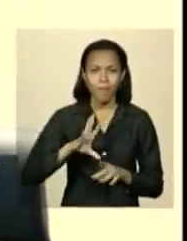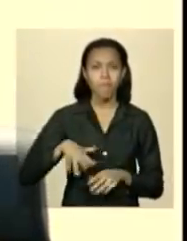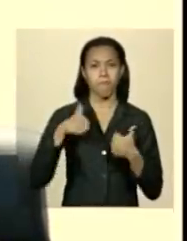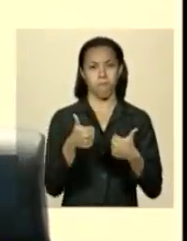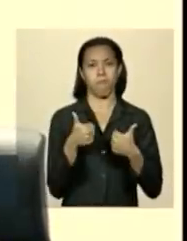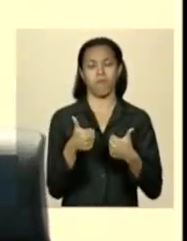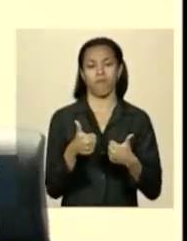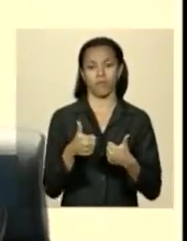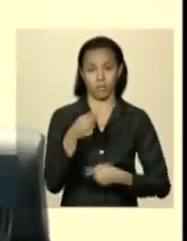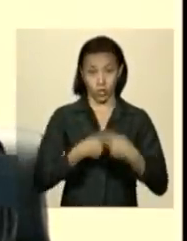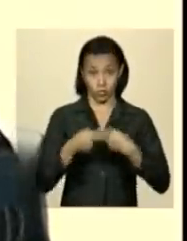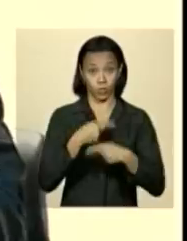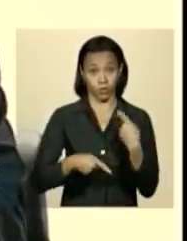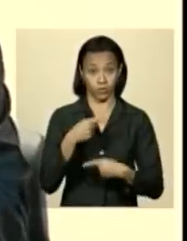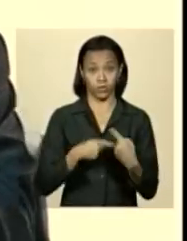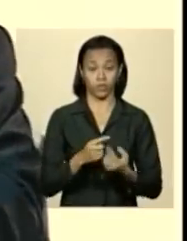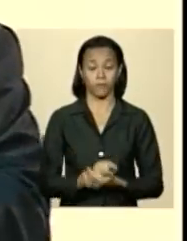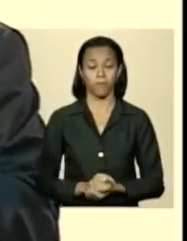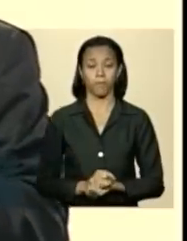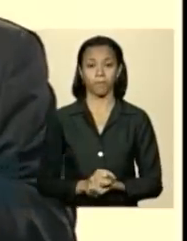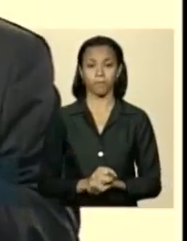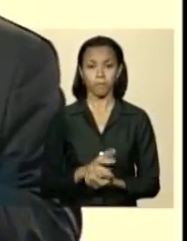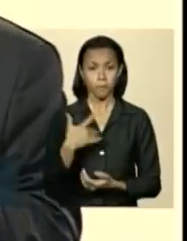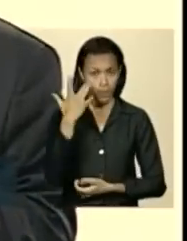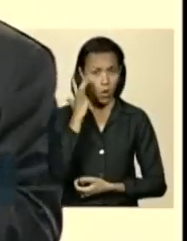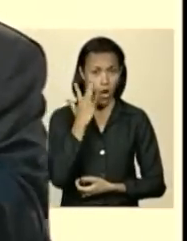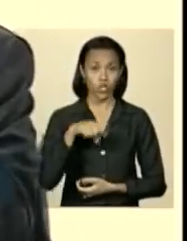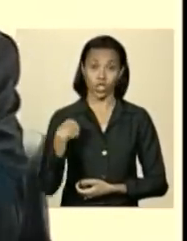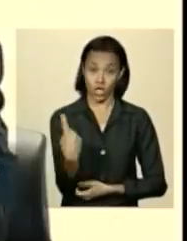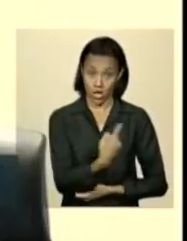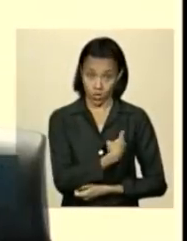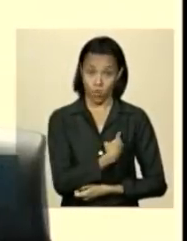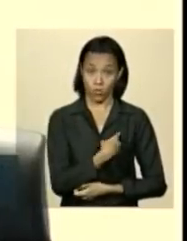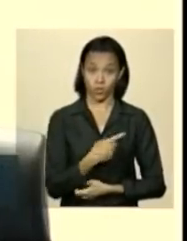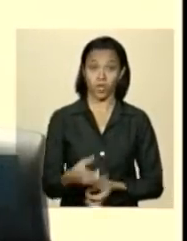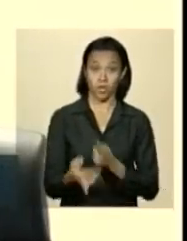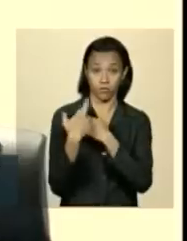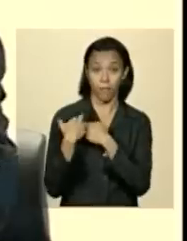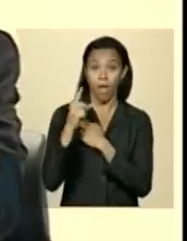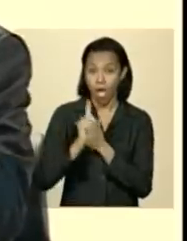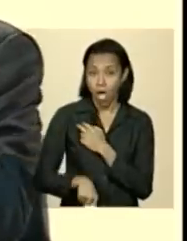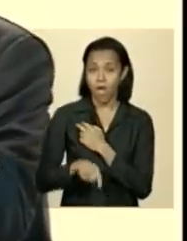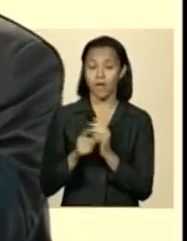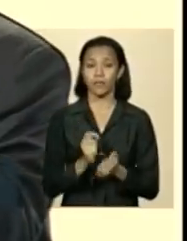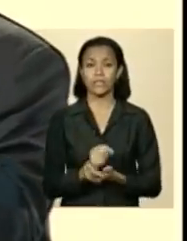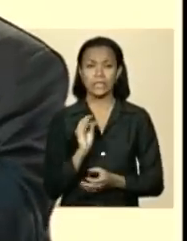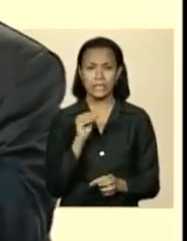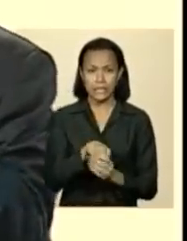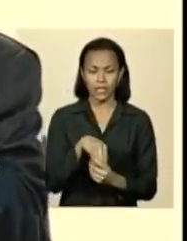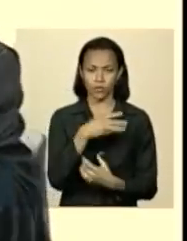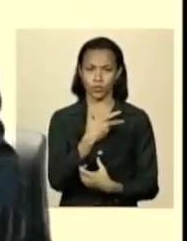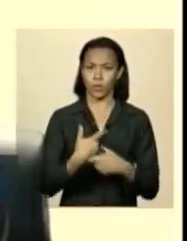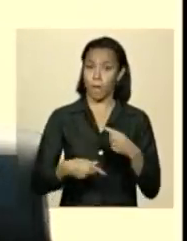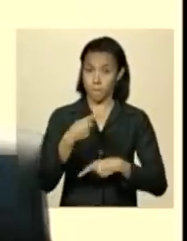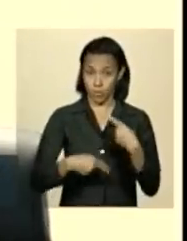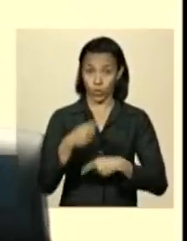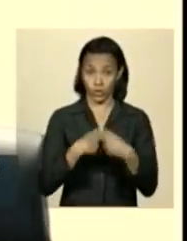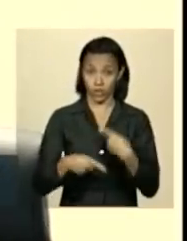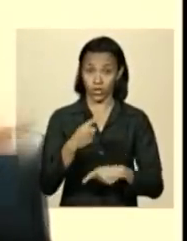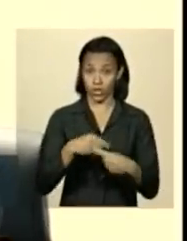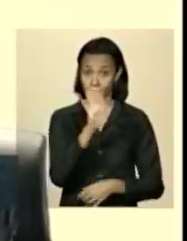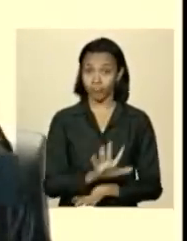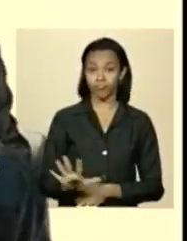dessas políticas públicas em outras palavras eu acho que o nosso papel é trazer para dentro da política nacional de reforma